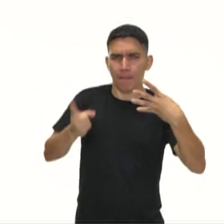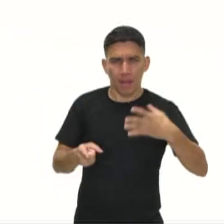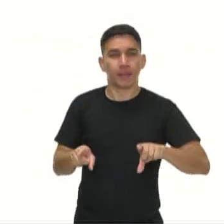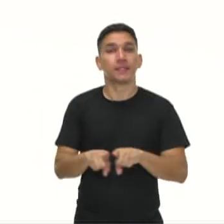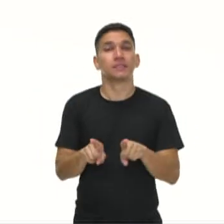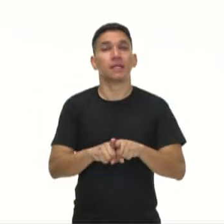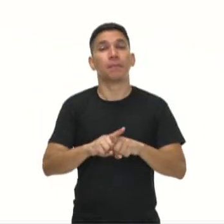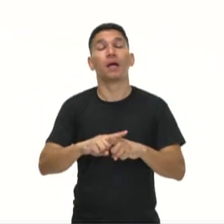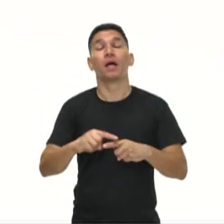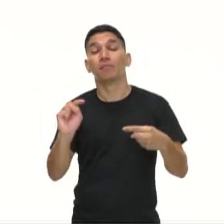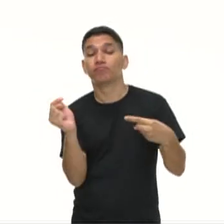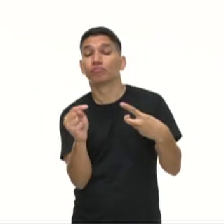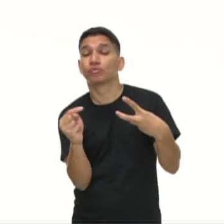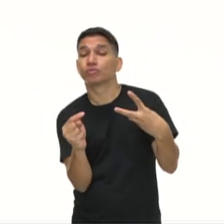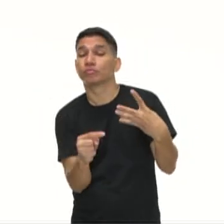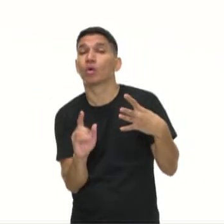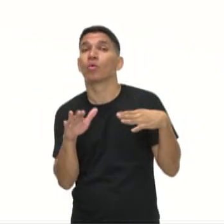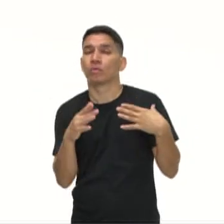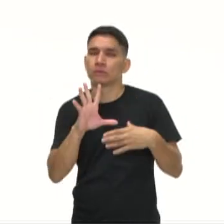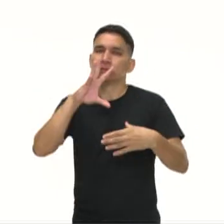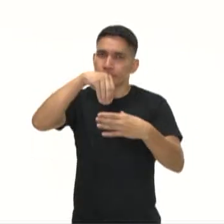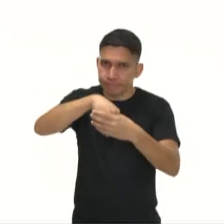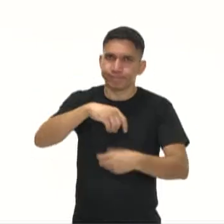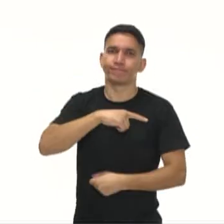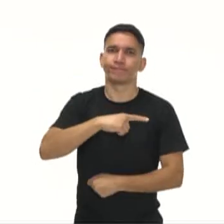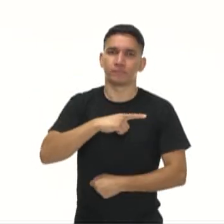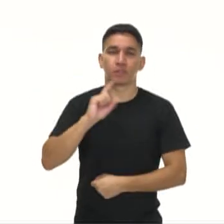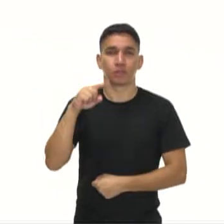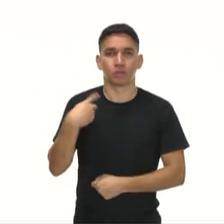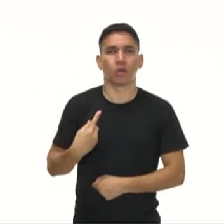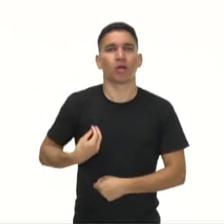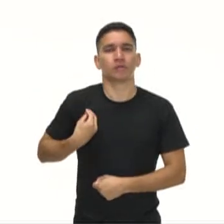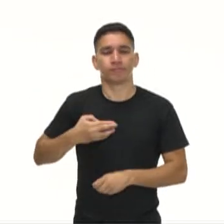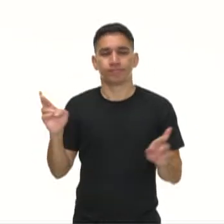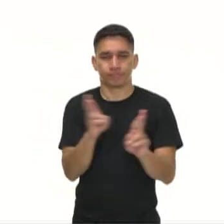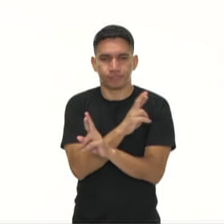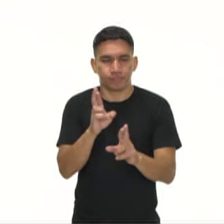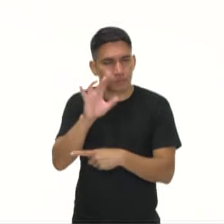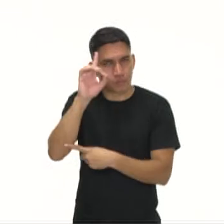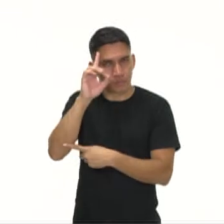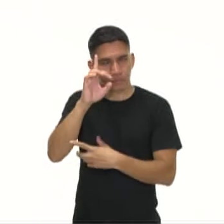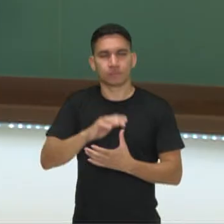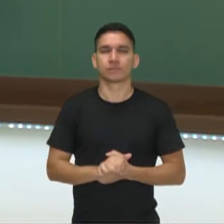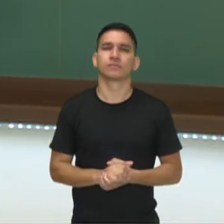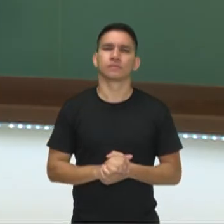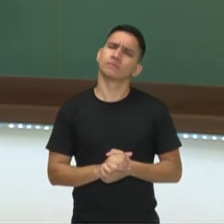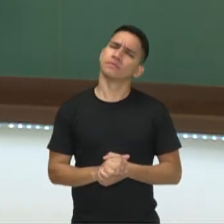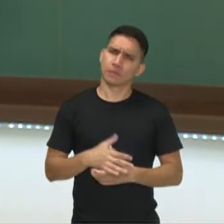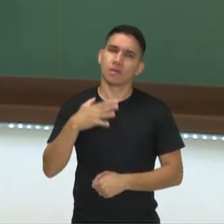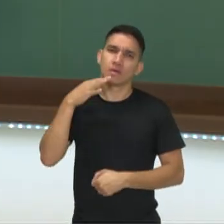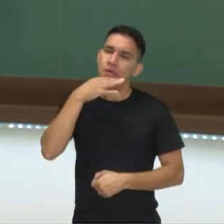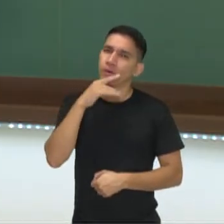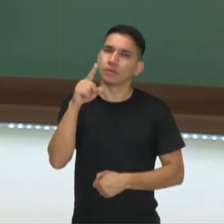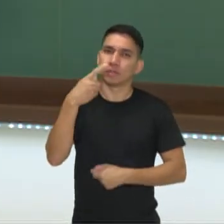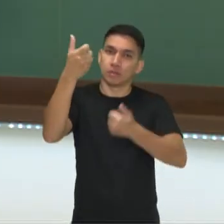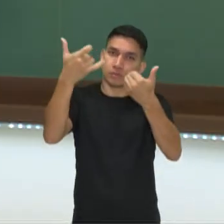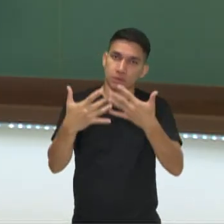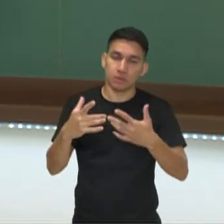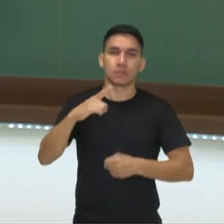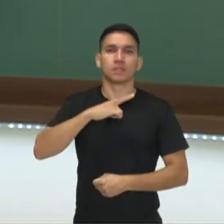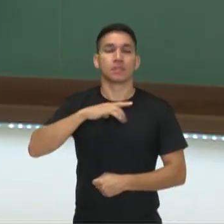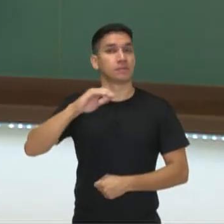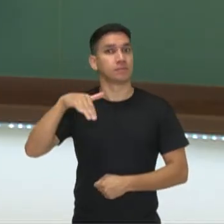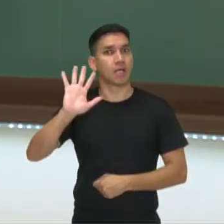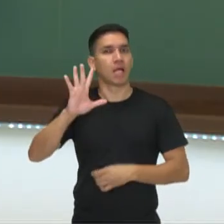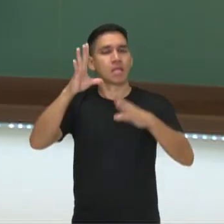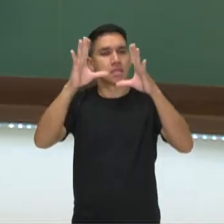e identificamos que ele está presente nas nossas relações cotidianas. E é claro que a gente falou aqui muito mais